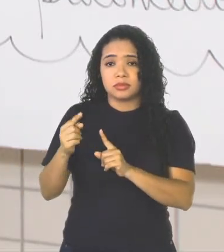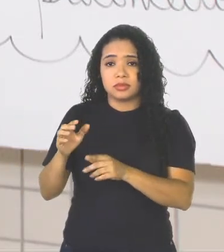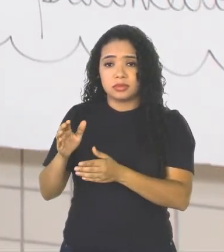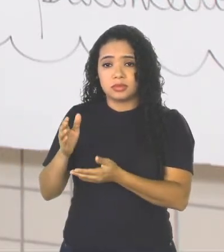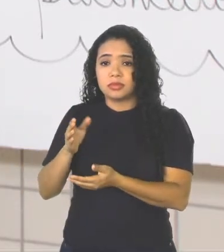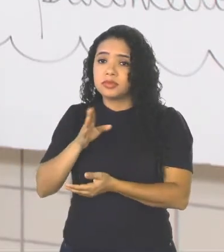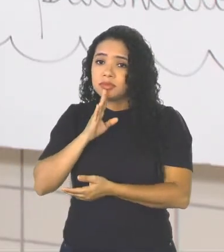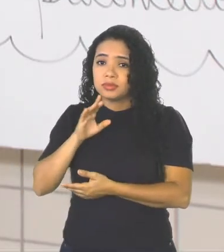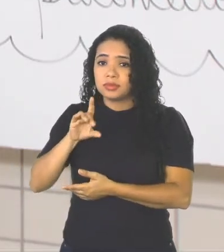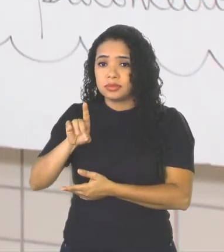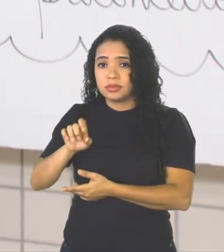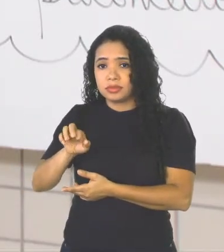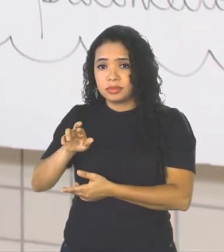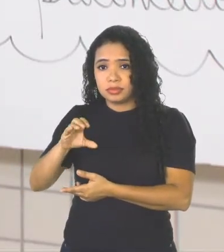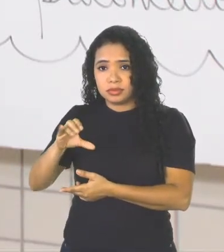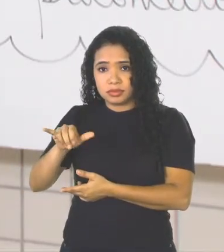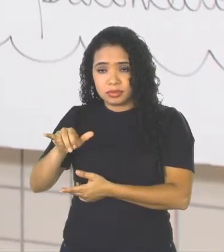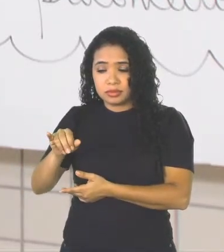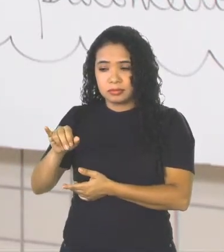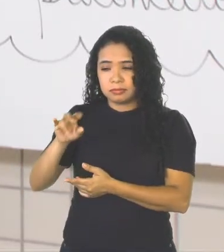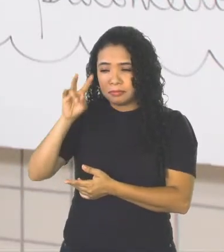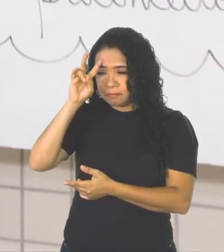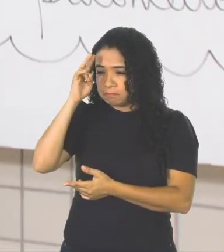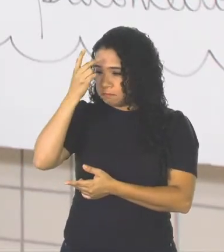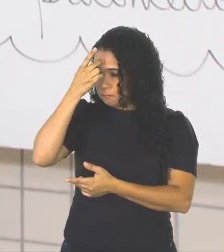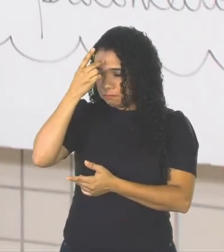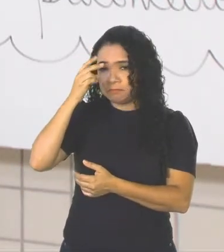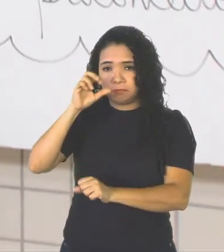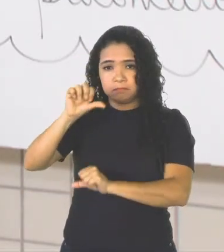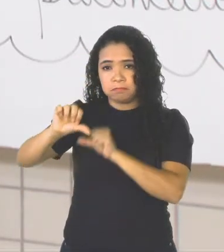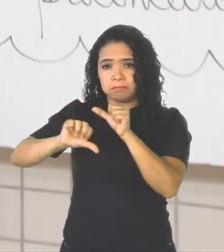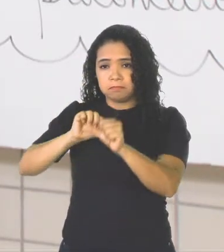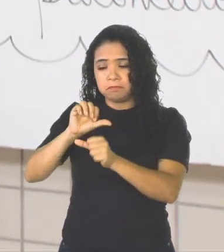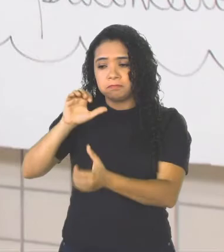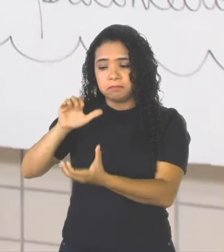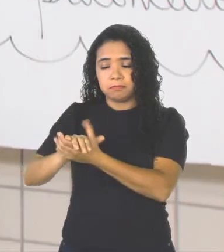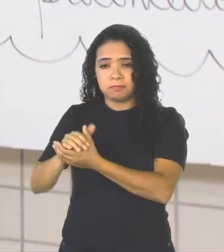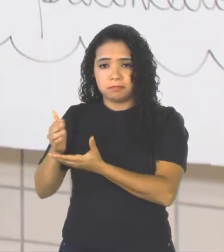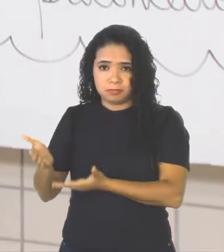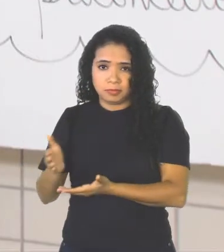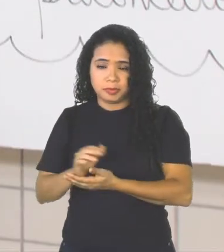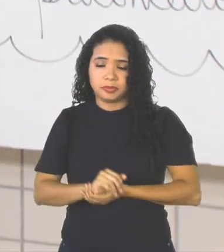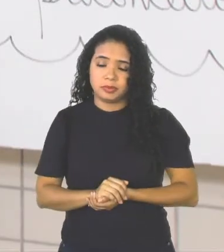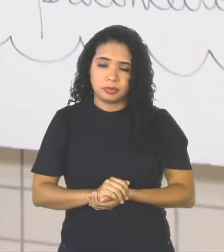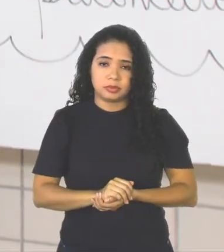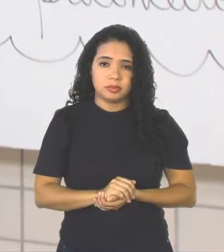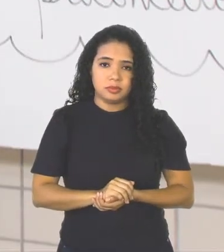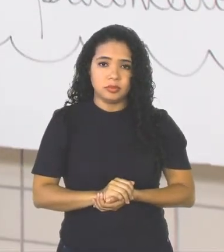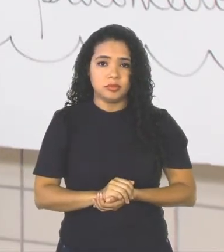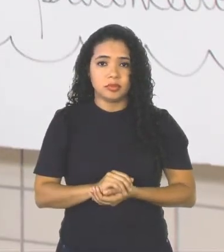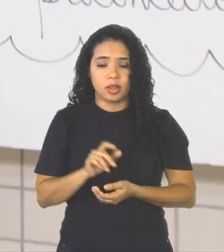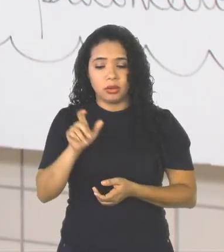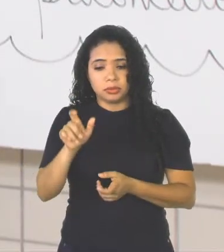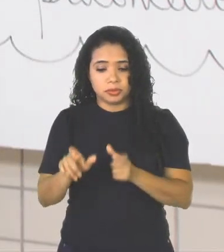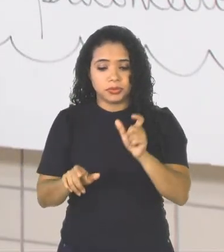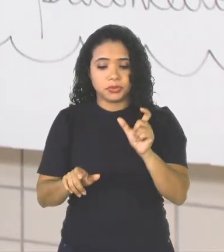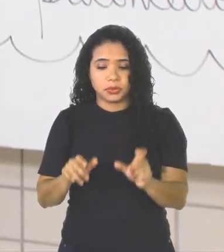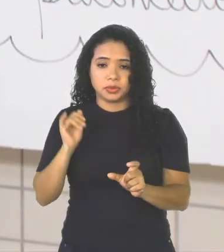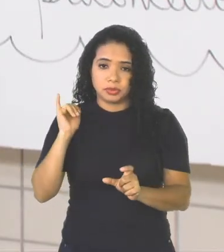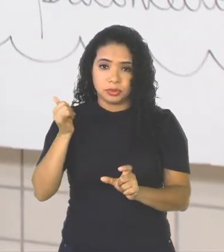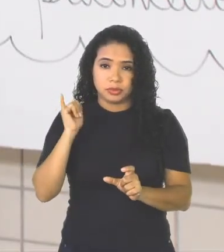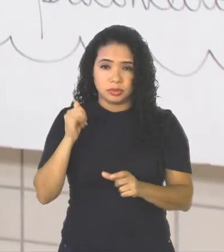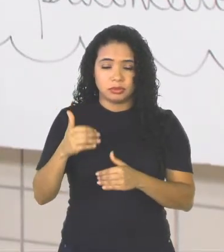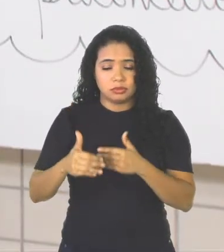Darcy acaba tendo outra visão por ele. E é muito interessante que durante a narrativa desses dois personagens, vocês